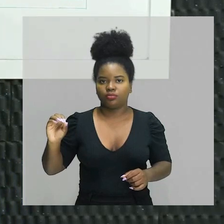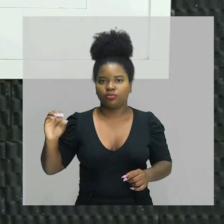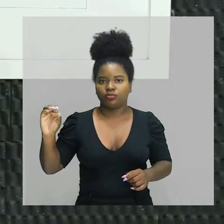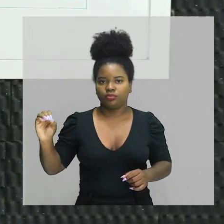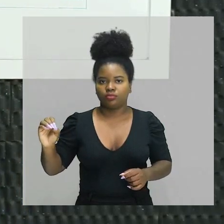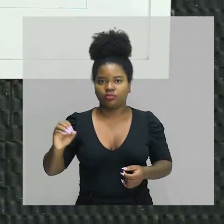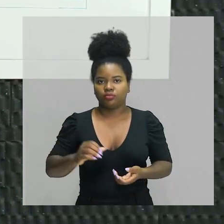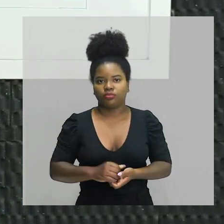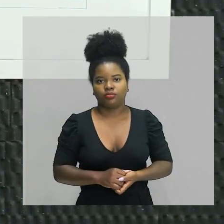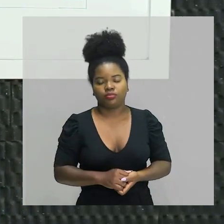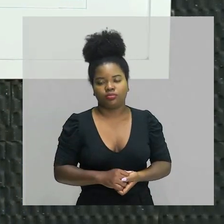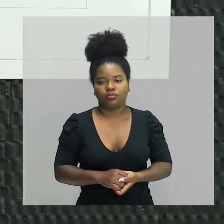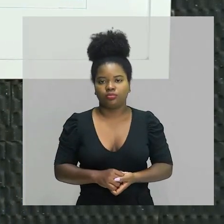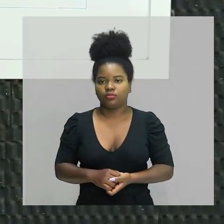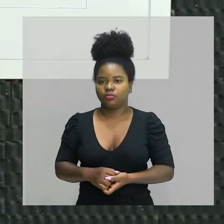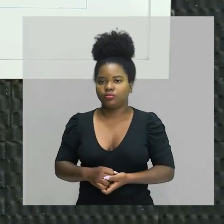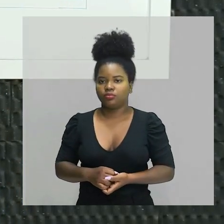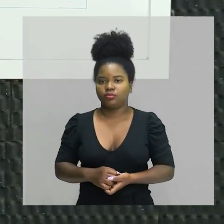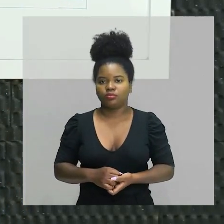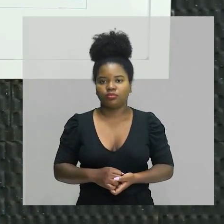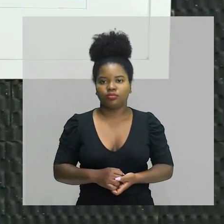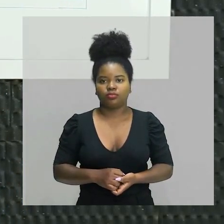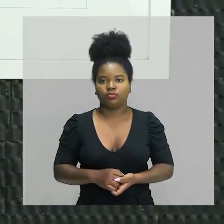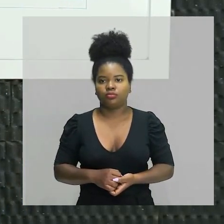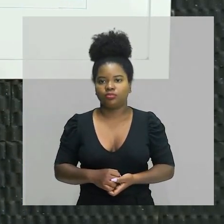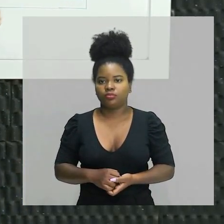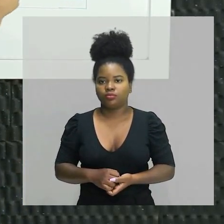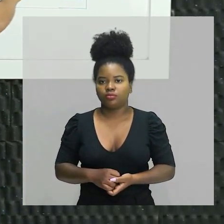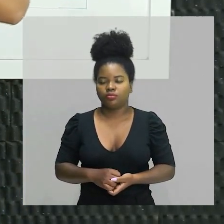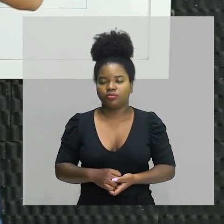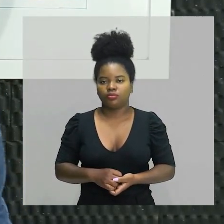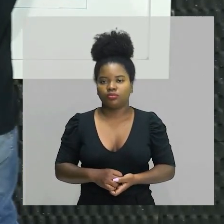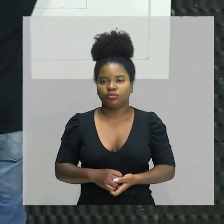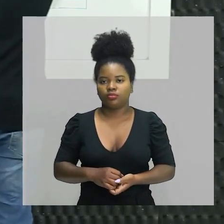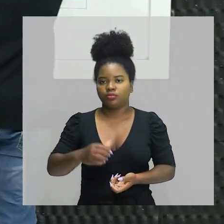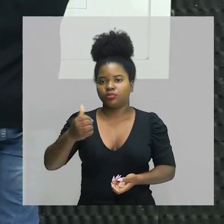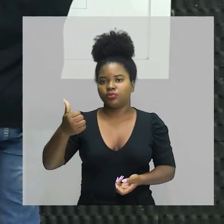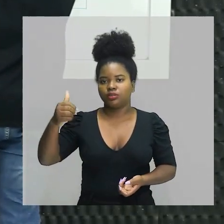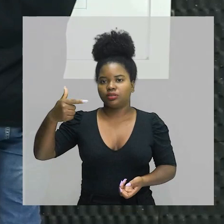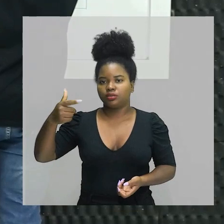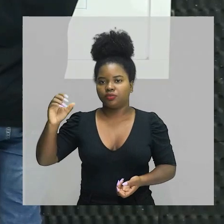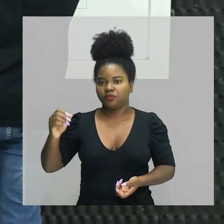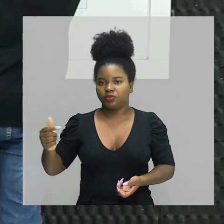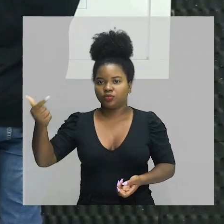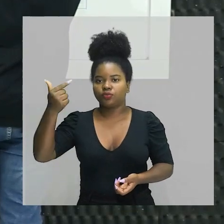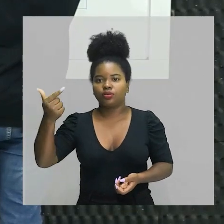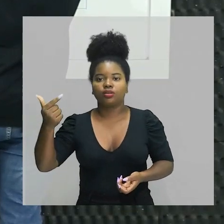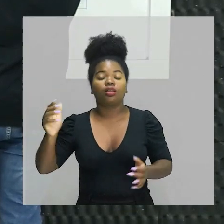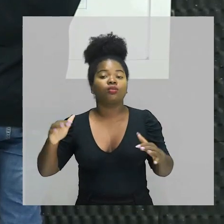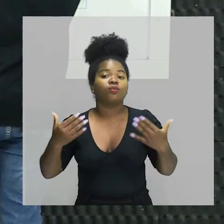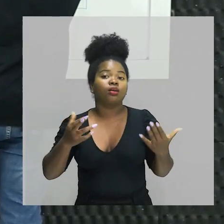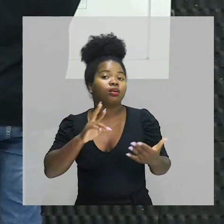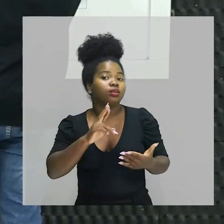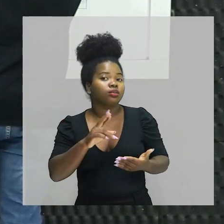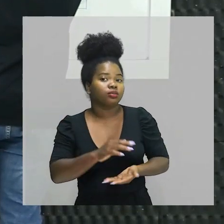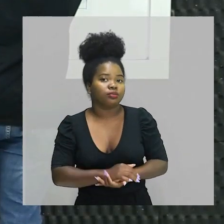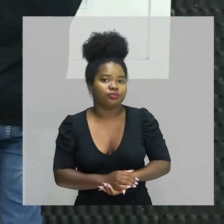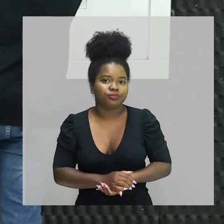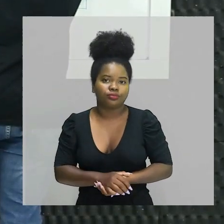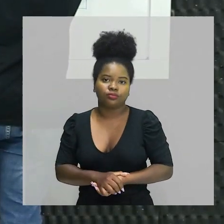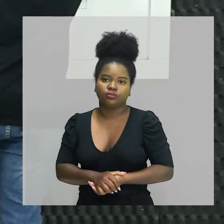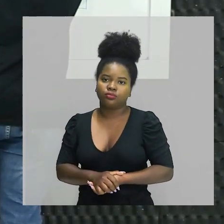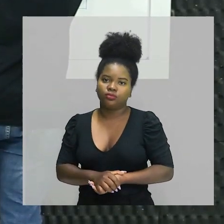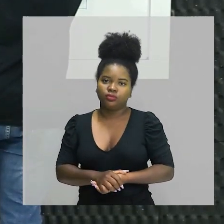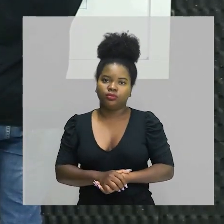Que é 90 vezes 90, certo? O 120 ao quadrado vai dar, o 12 ao quadrado